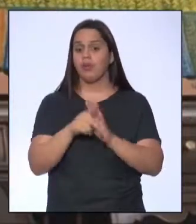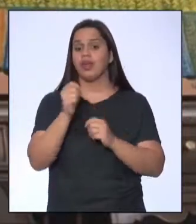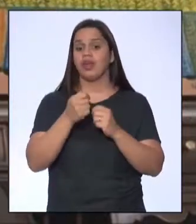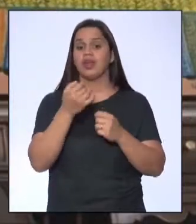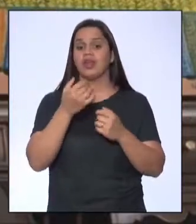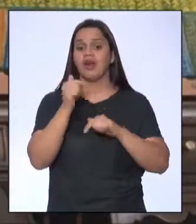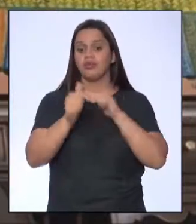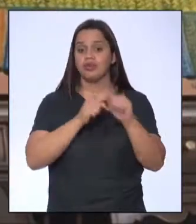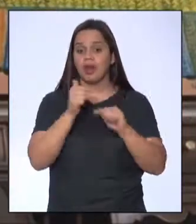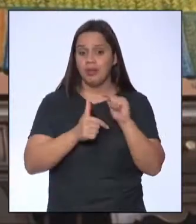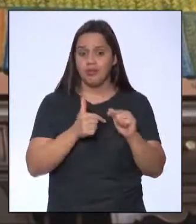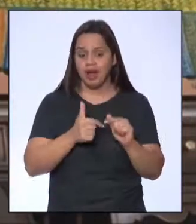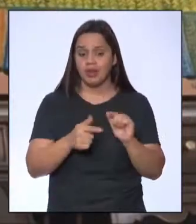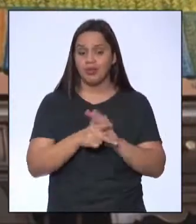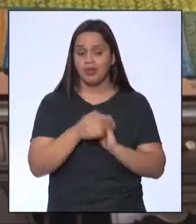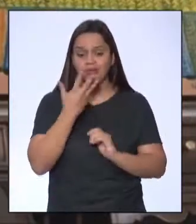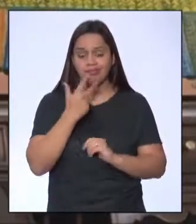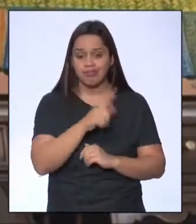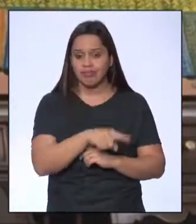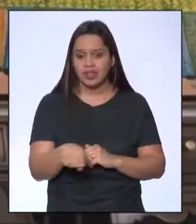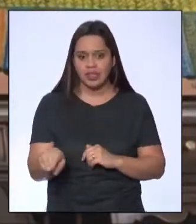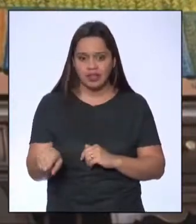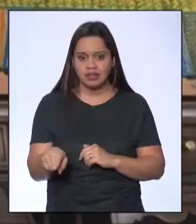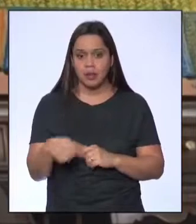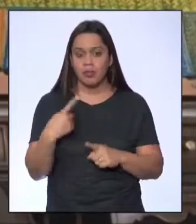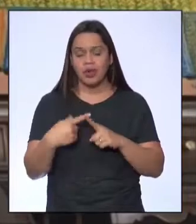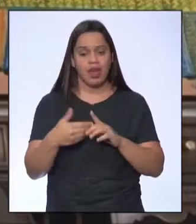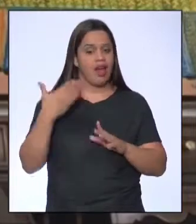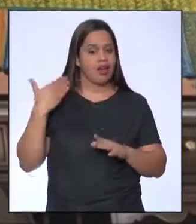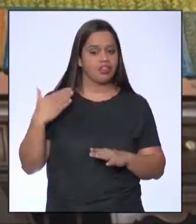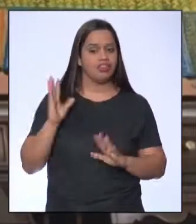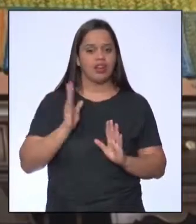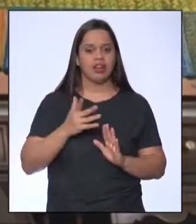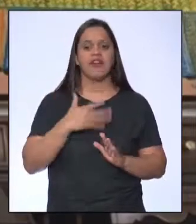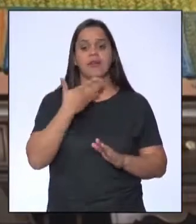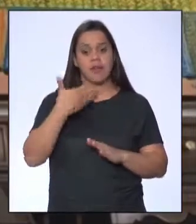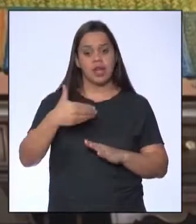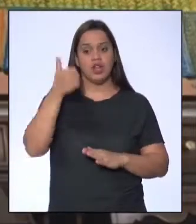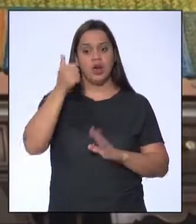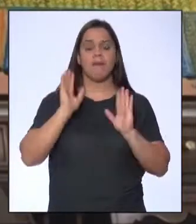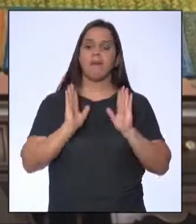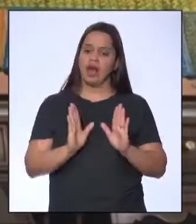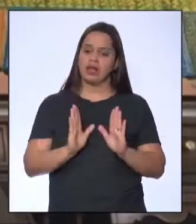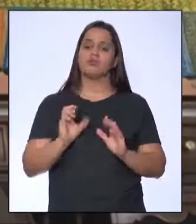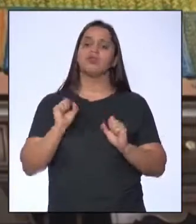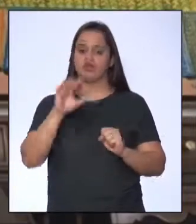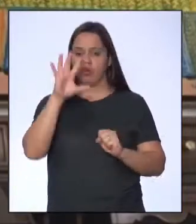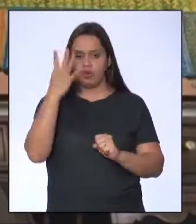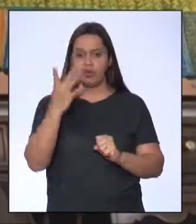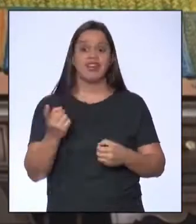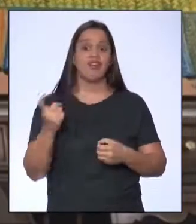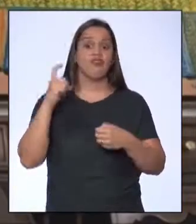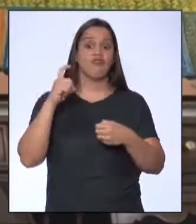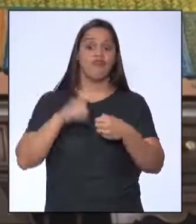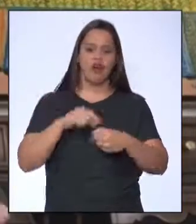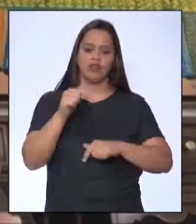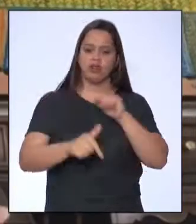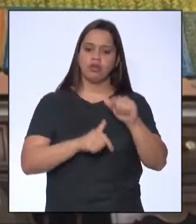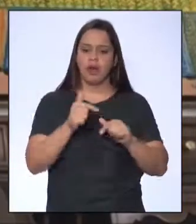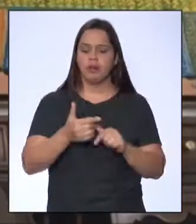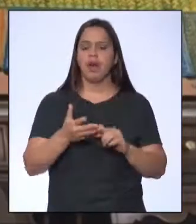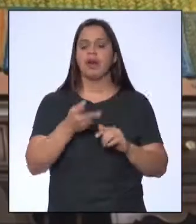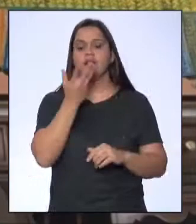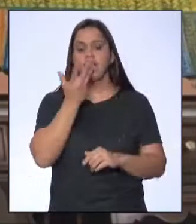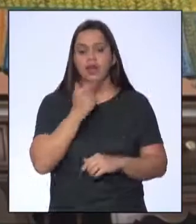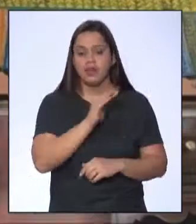estava melhorando muito. É possível que haja um retorno do trabalho infantil. Você vai ter alunas